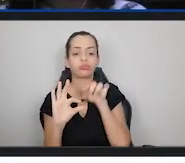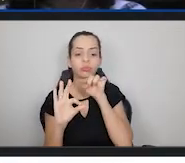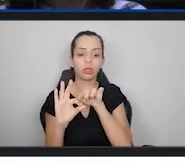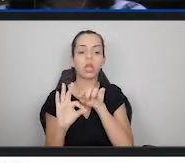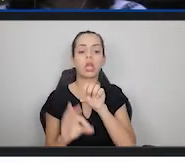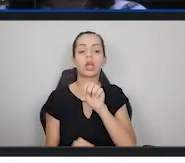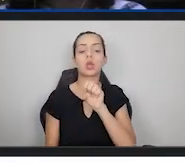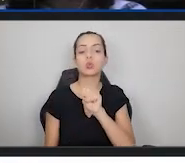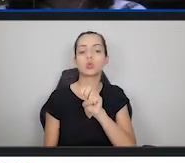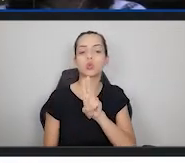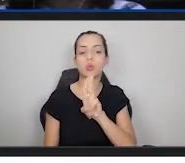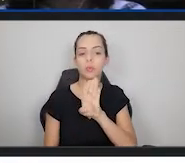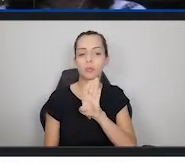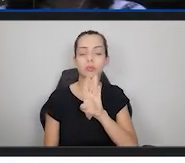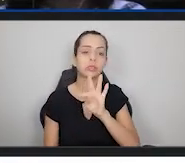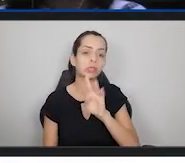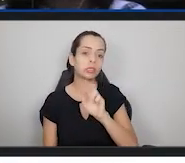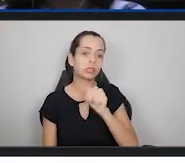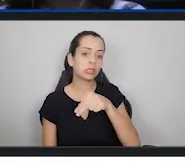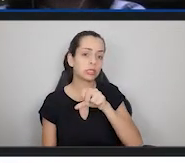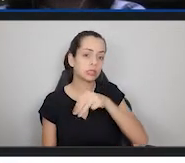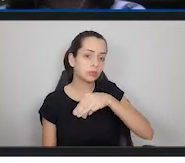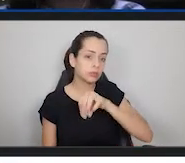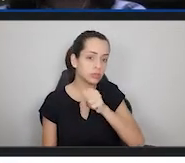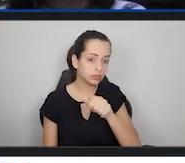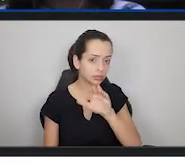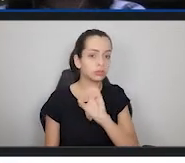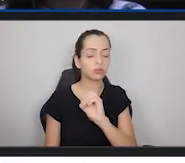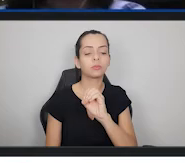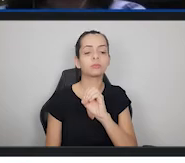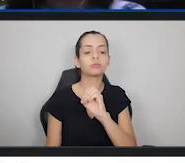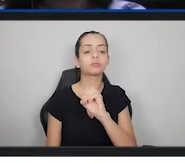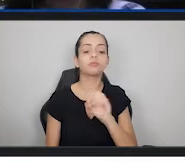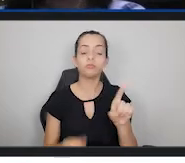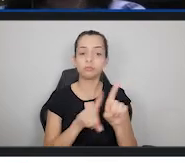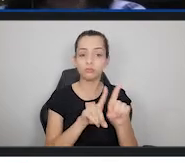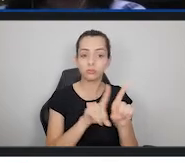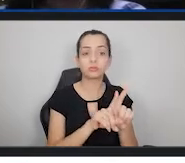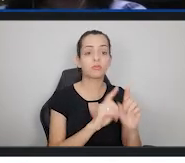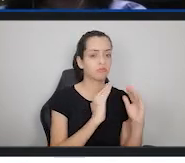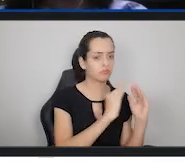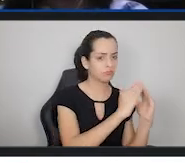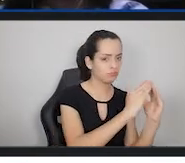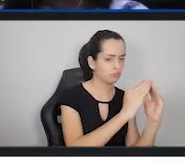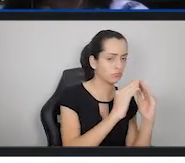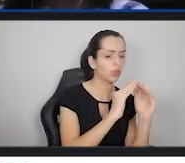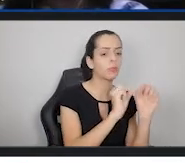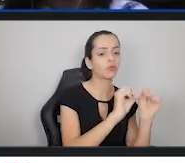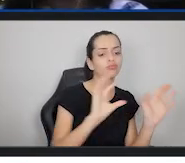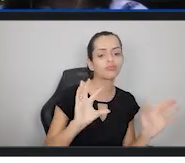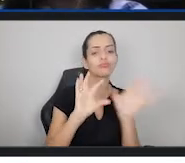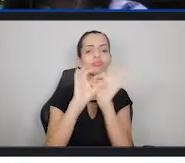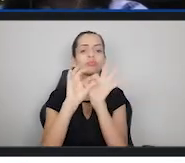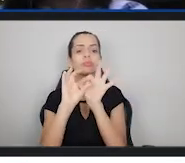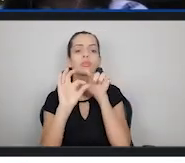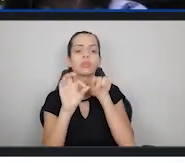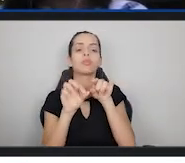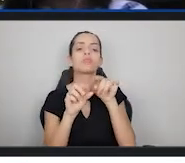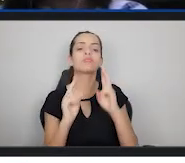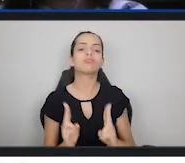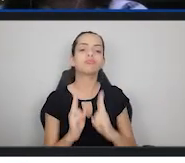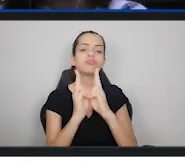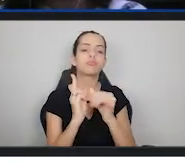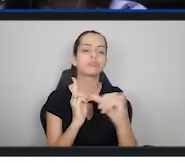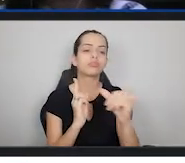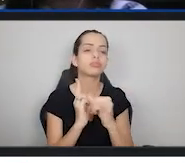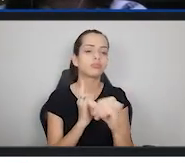aqui, direto no sistema de distribuição de alta, ou subtransmissão, ou transmissão, e podemos ter